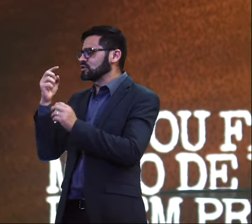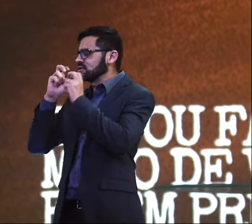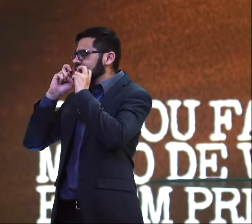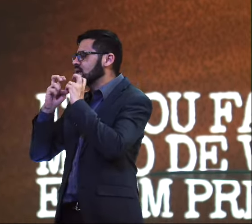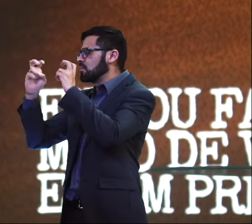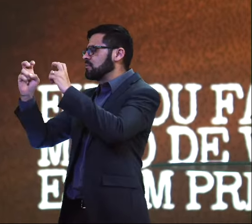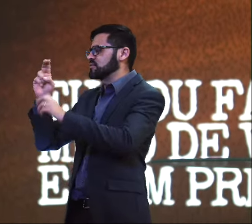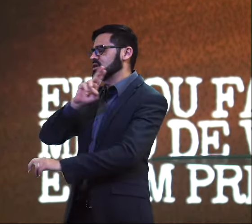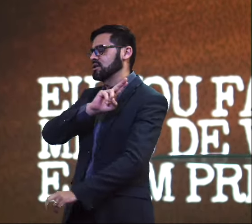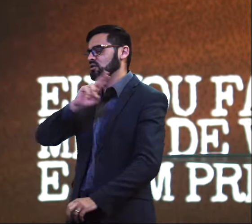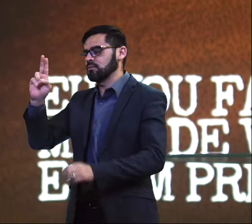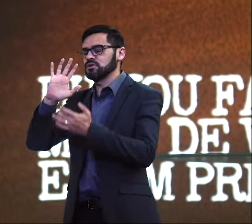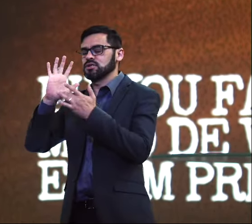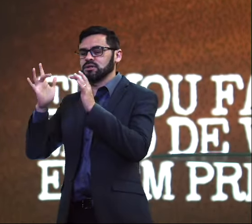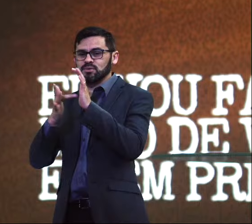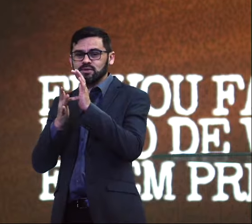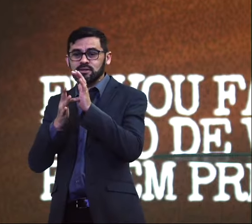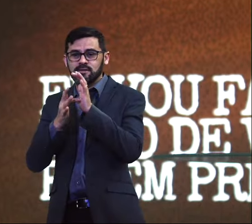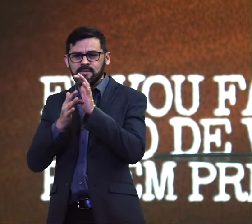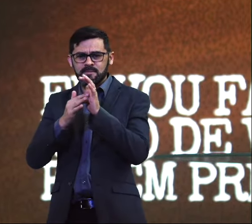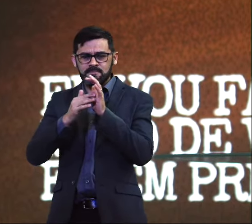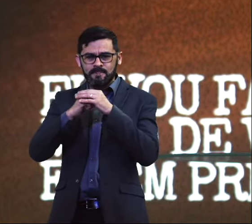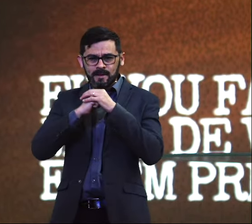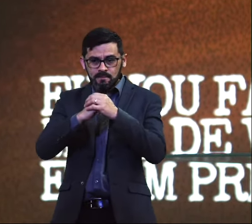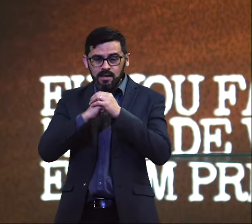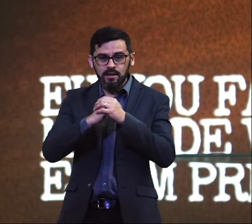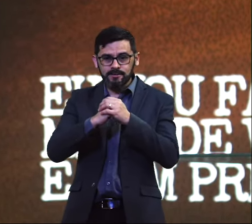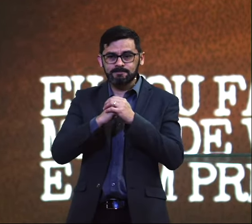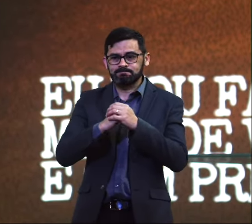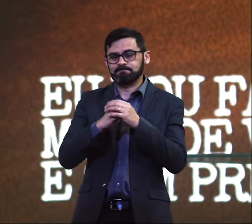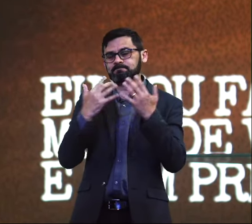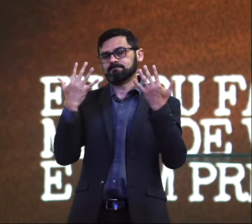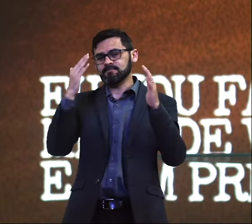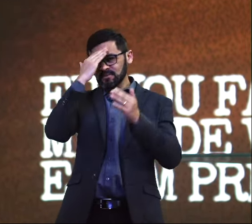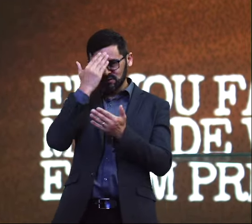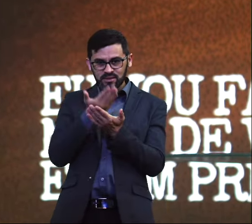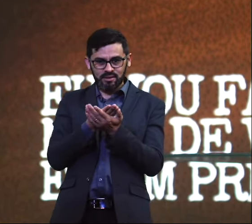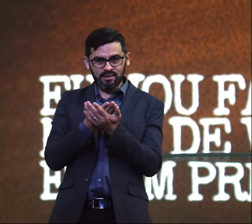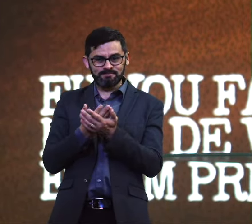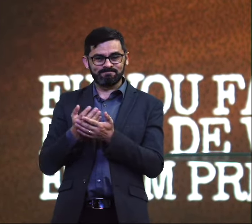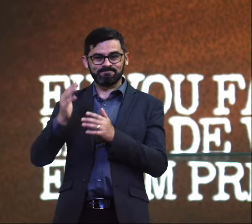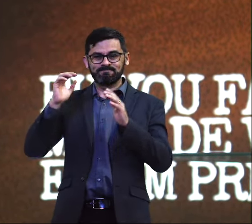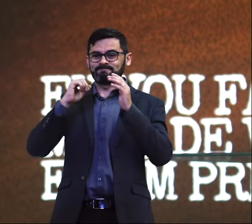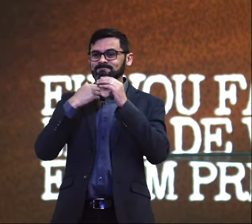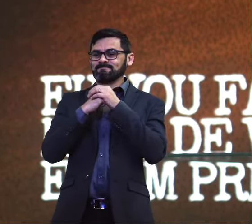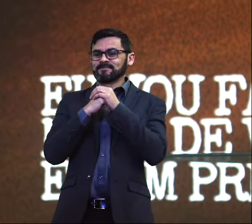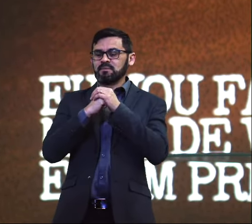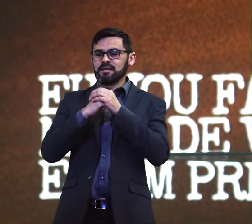Jesus, amém. Quantos creem que nós veremos isso? Eu creio.